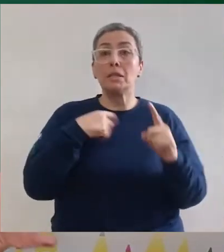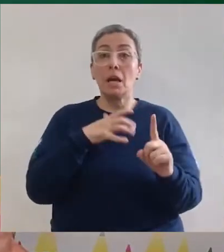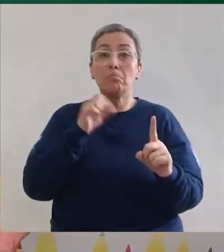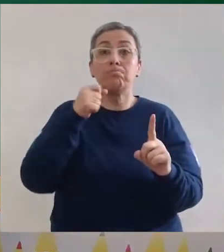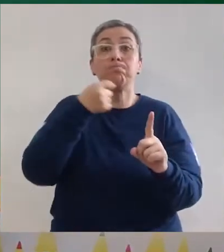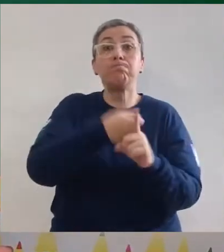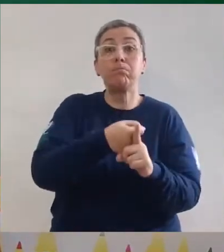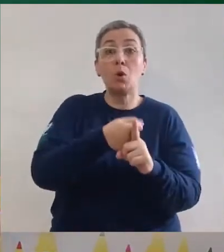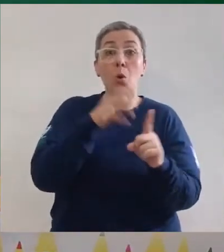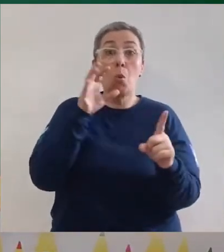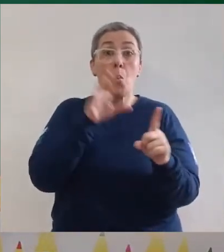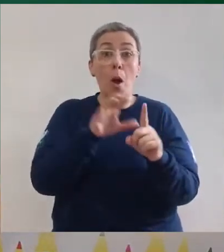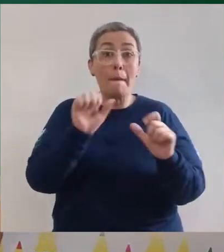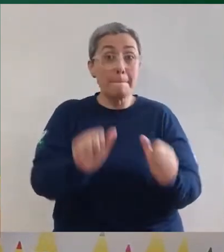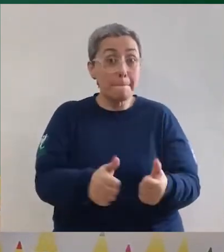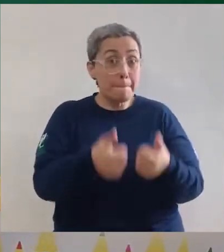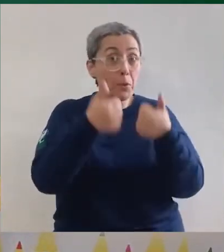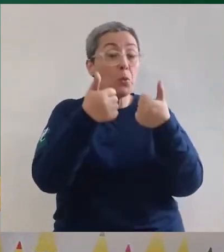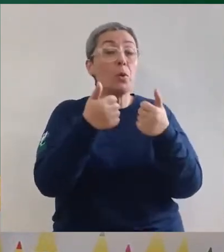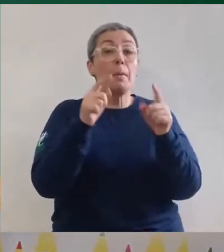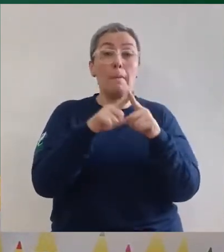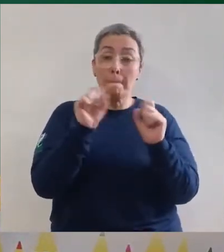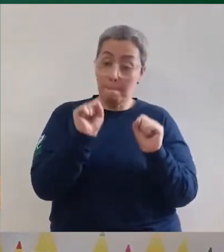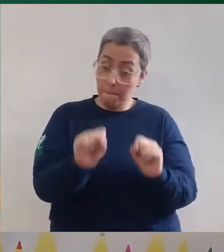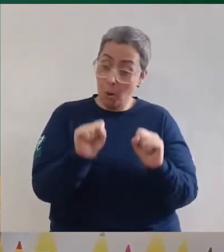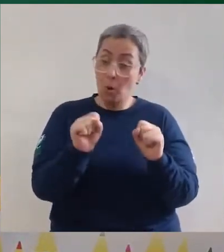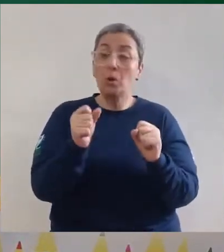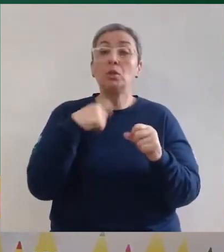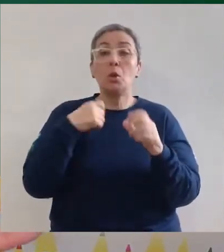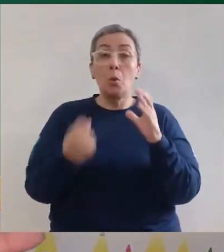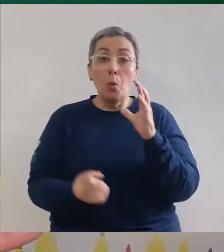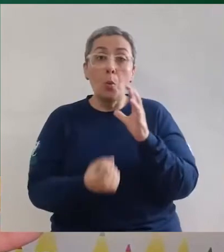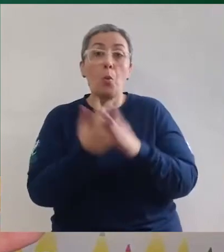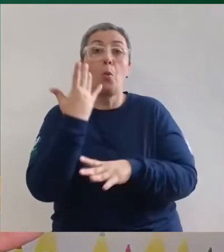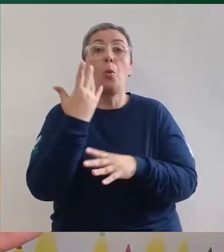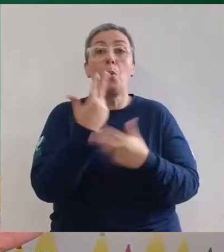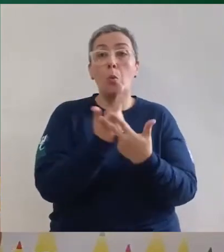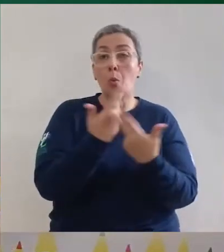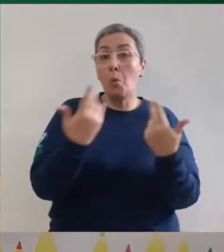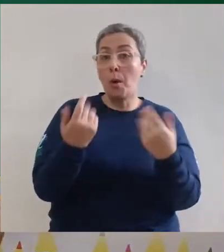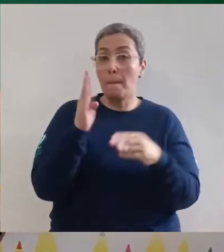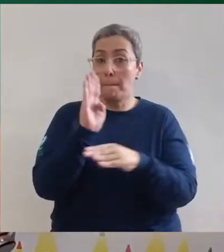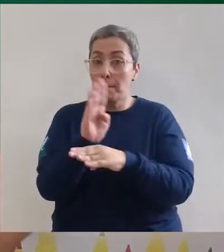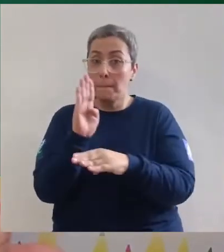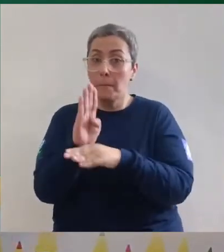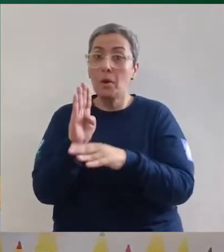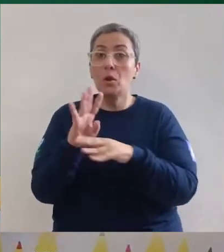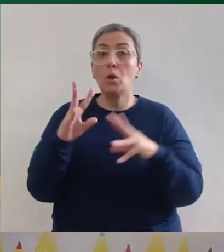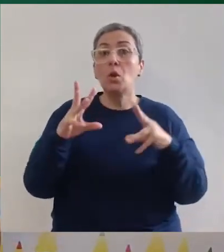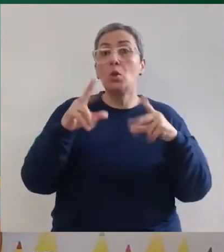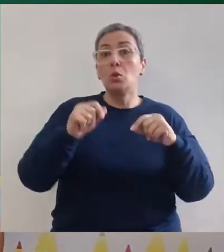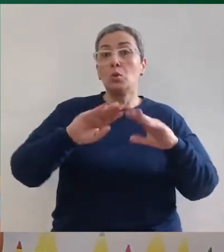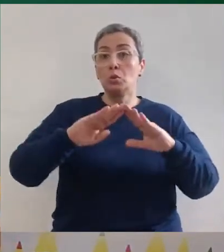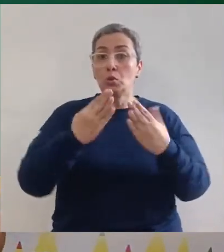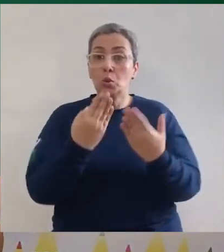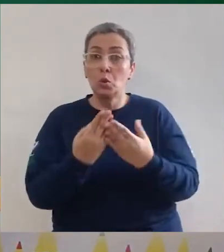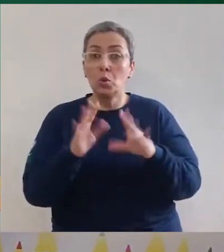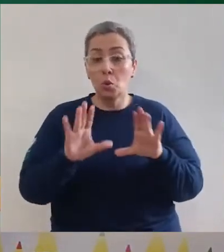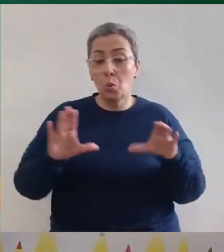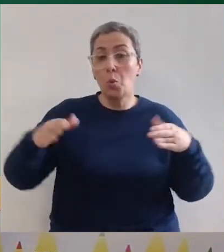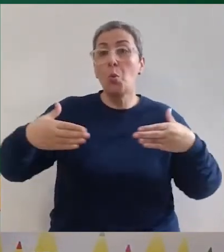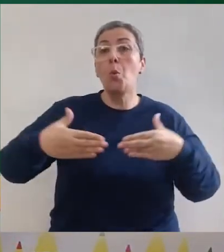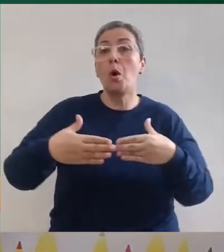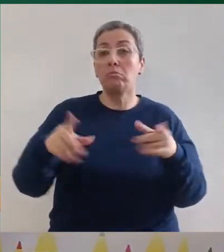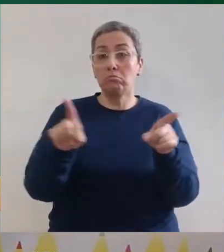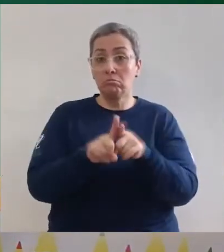uma intervenção, de uma melhoria, que possa ser implantado algo que beneficie toda a escola, toda